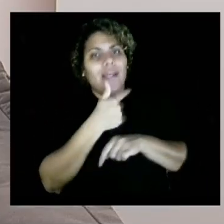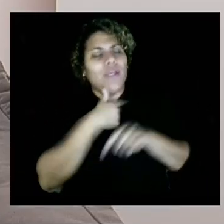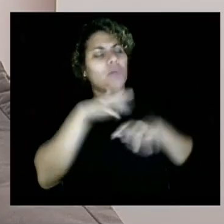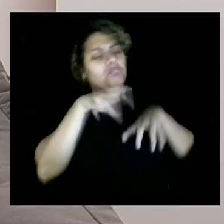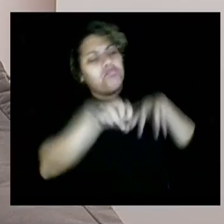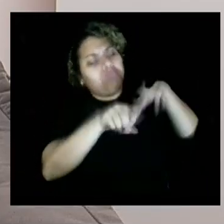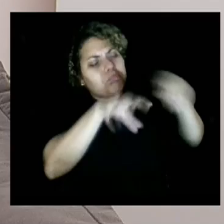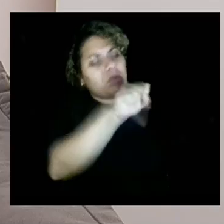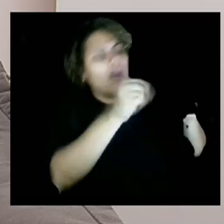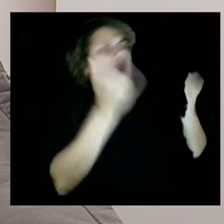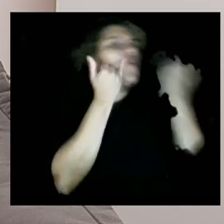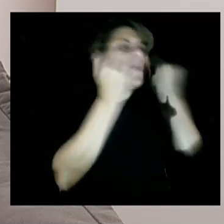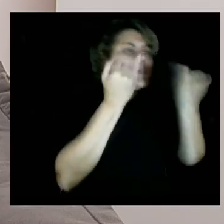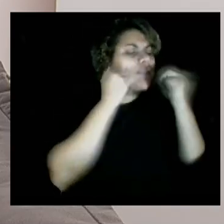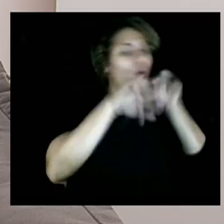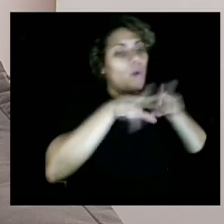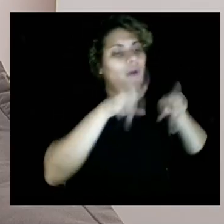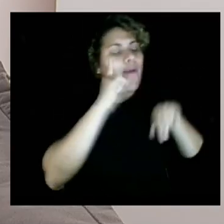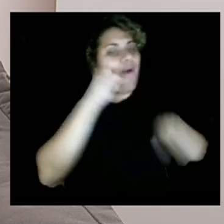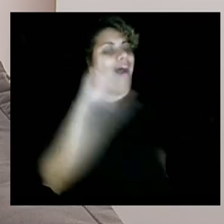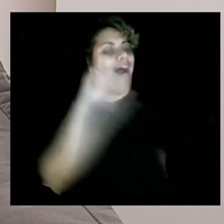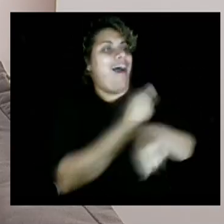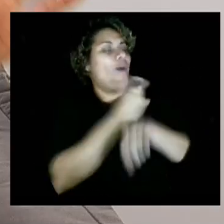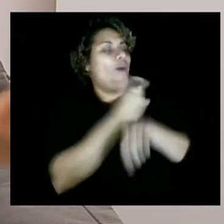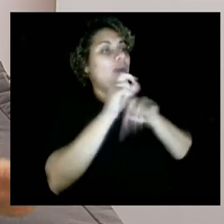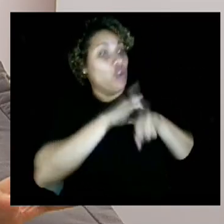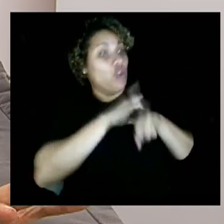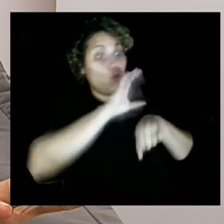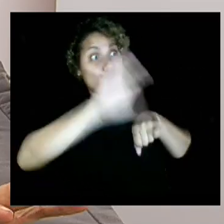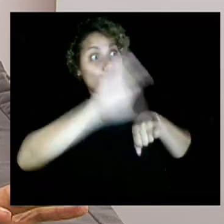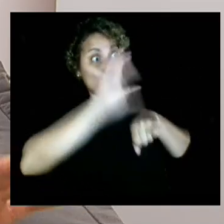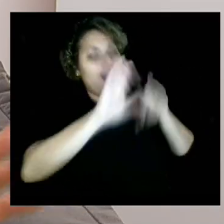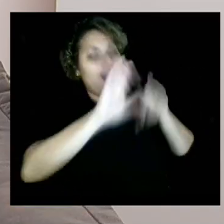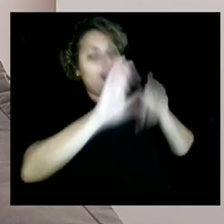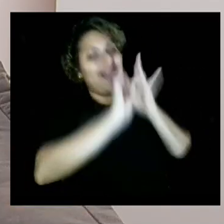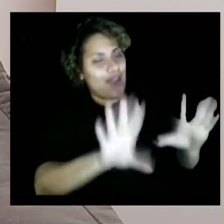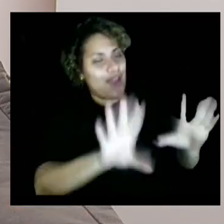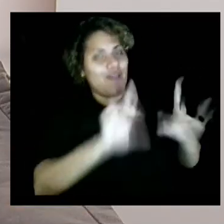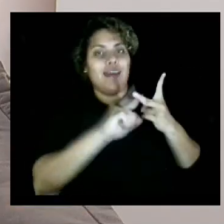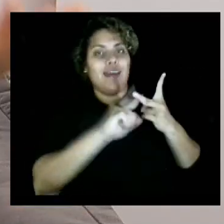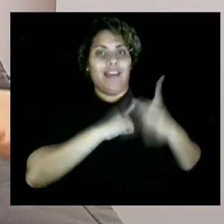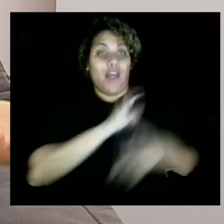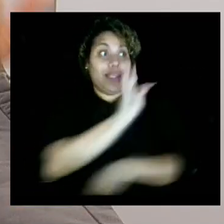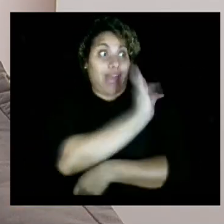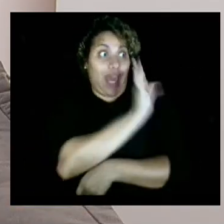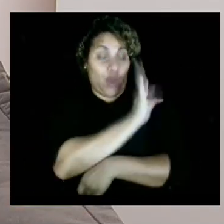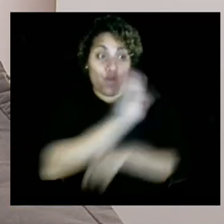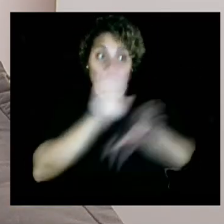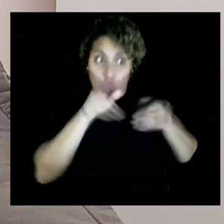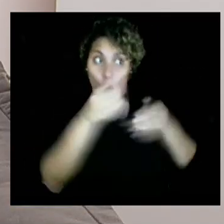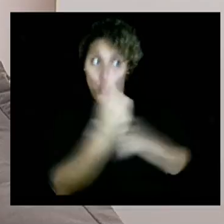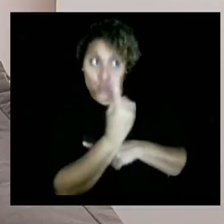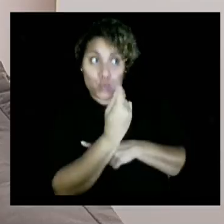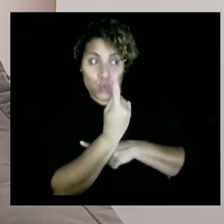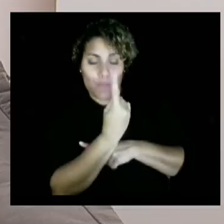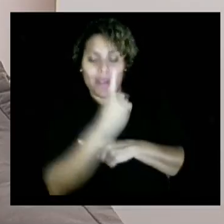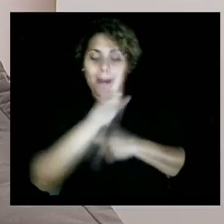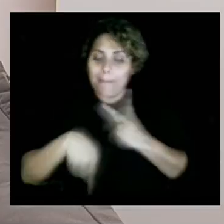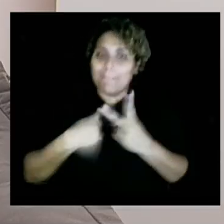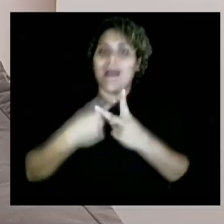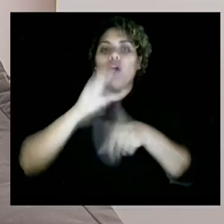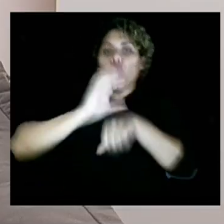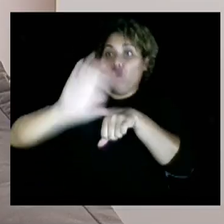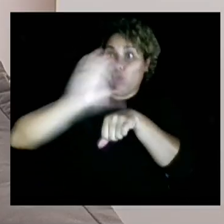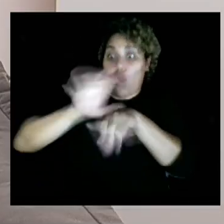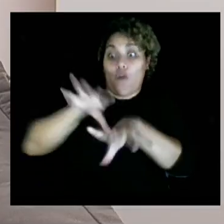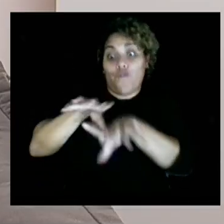aí eu descobri que tinha cursos livres, né? De uma técnica em específico e depois tinha um curso de formação mesmo, que foi o que eu